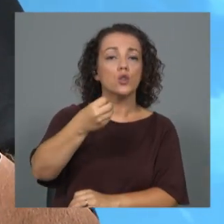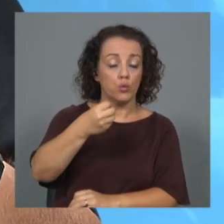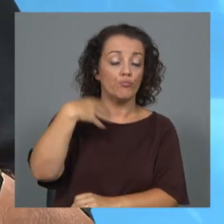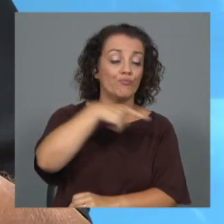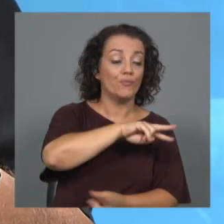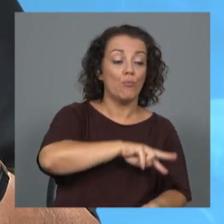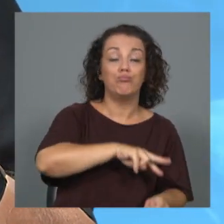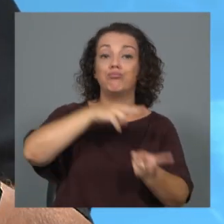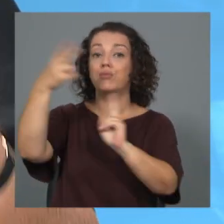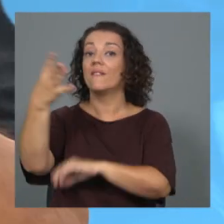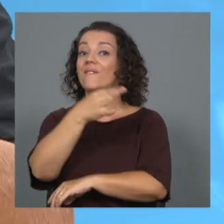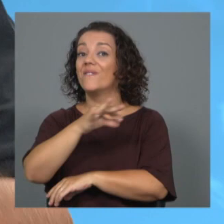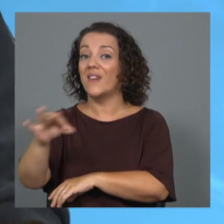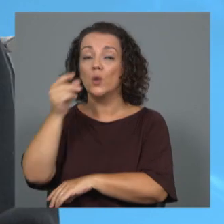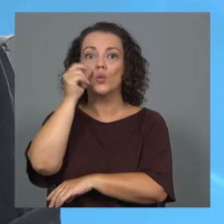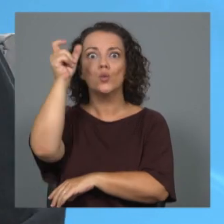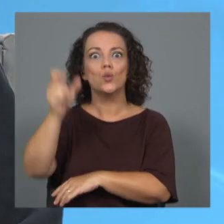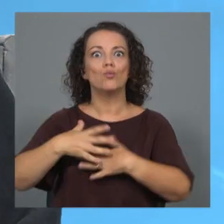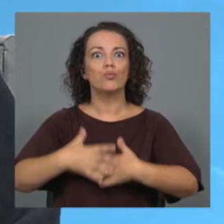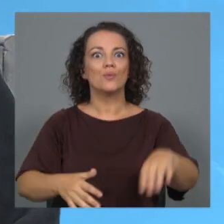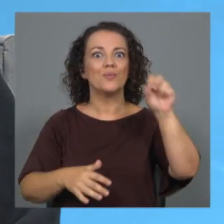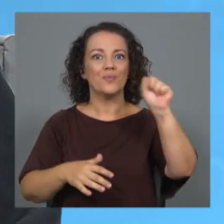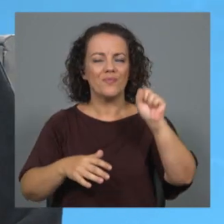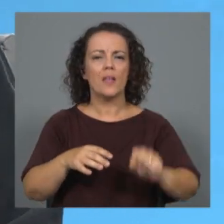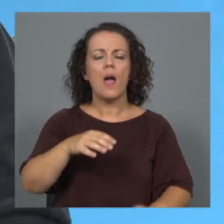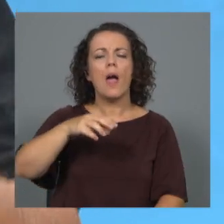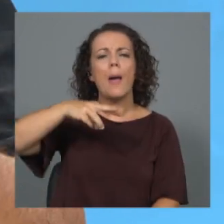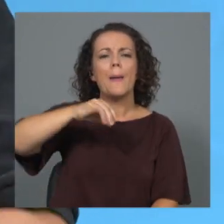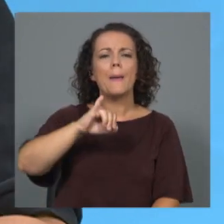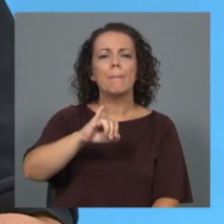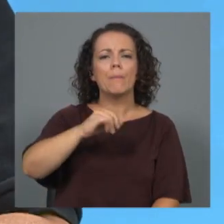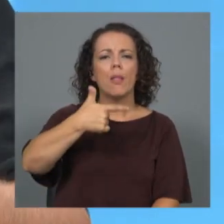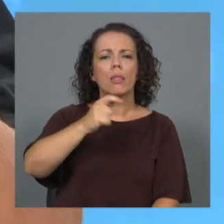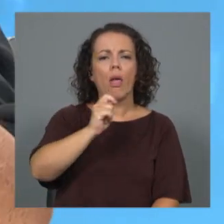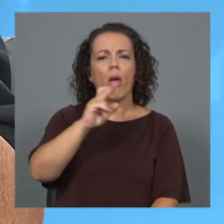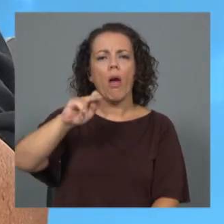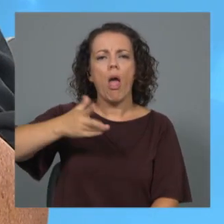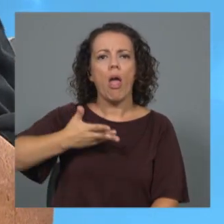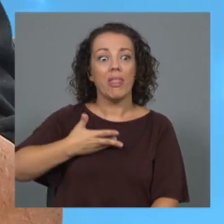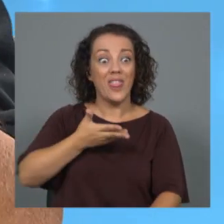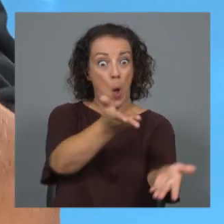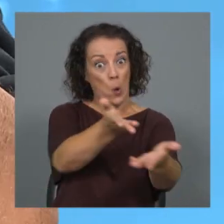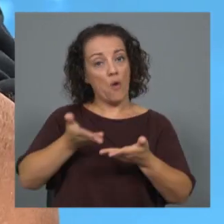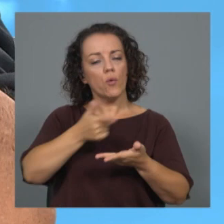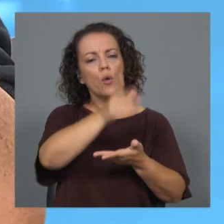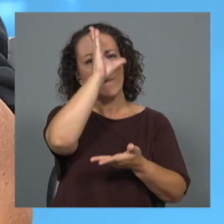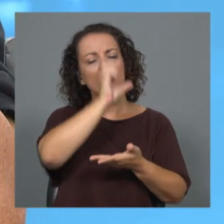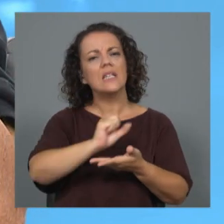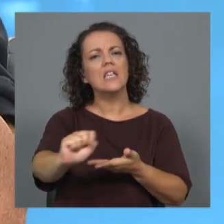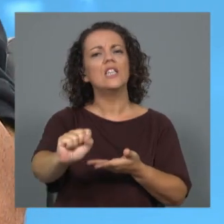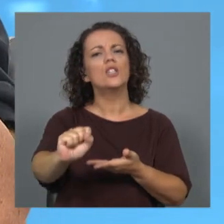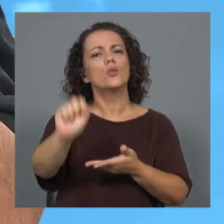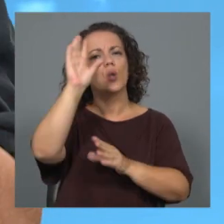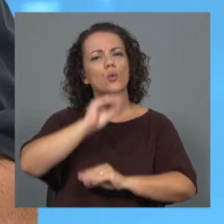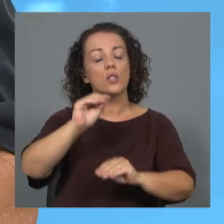François Mitterrand, convidou para ser ministro da Educação. E ele Imagine-se bem, num Estado laico